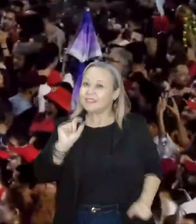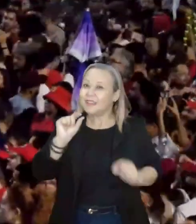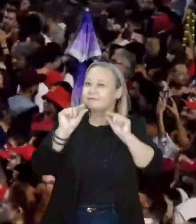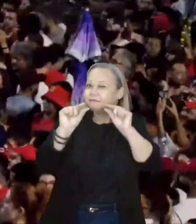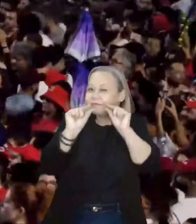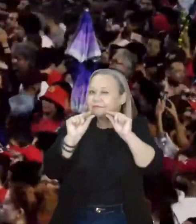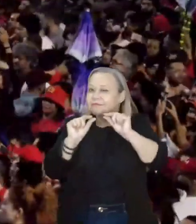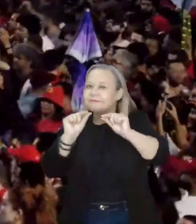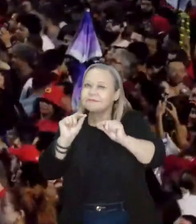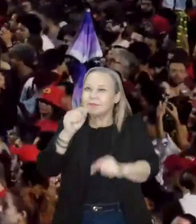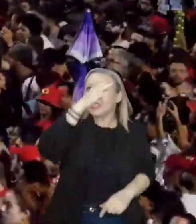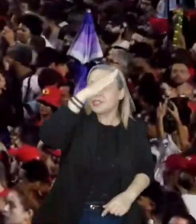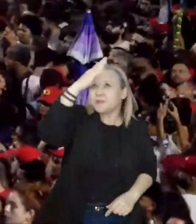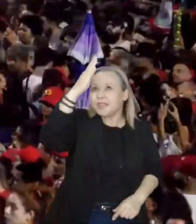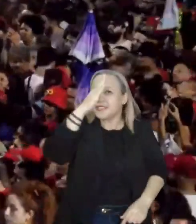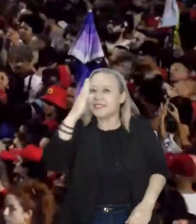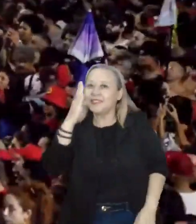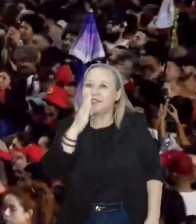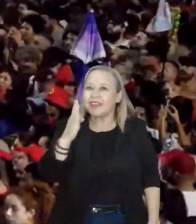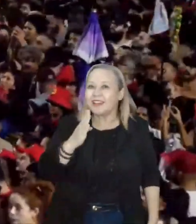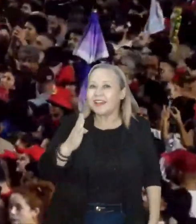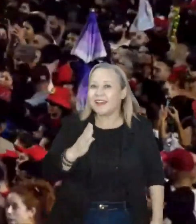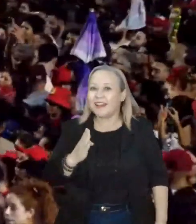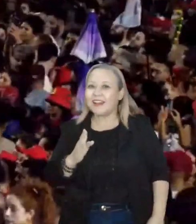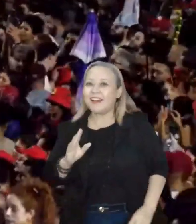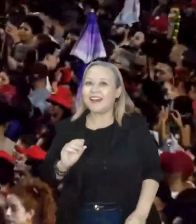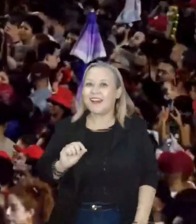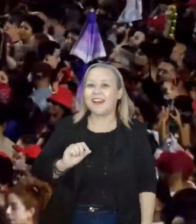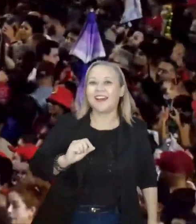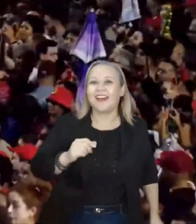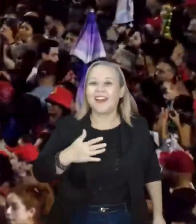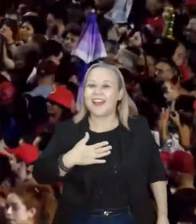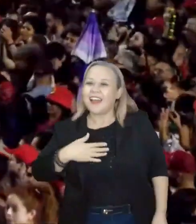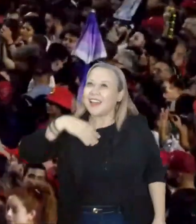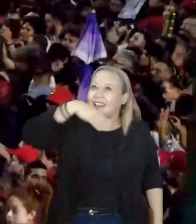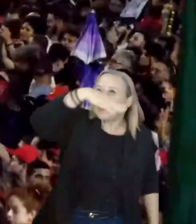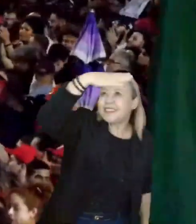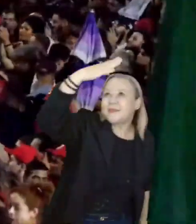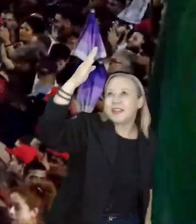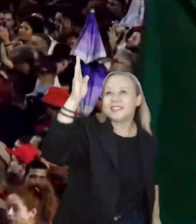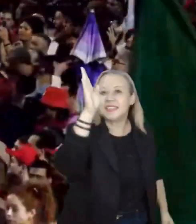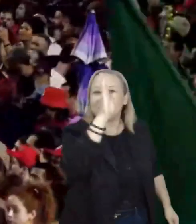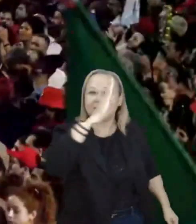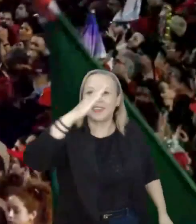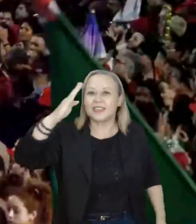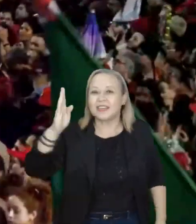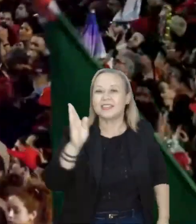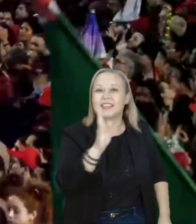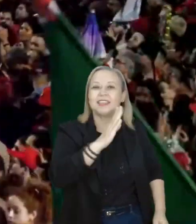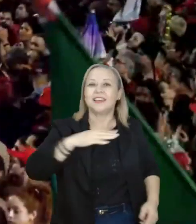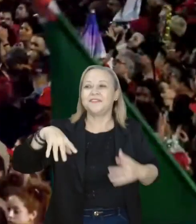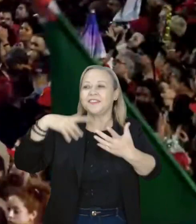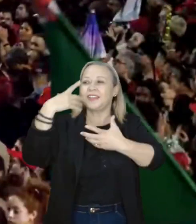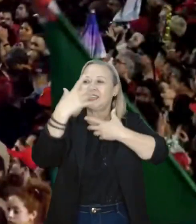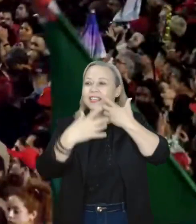é um pouquinho de Brasil, ia, ia. Esse Brasil que canta.